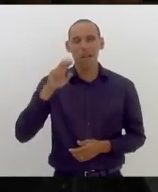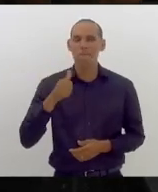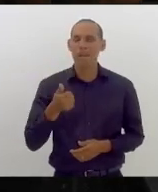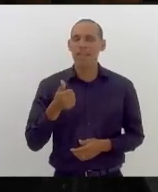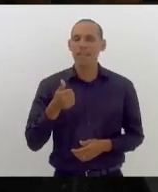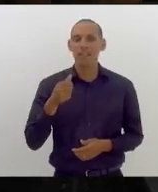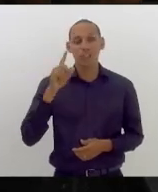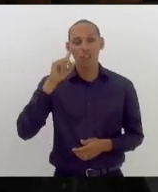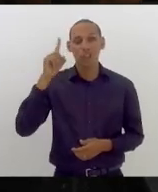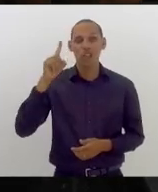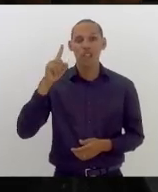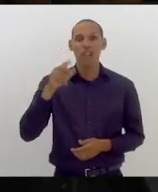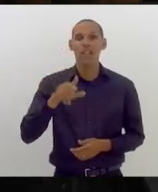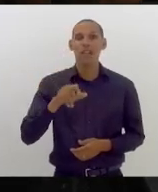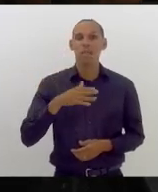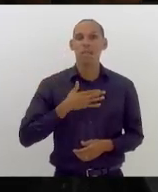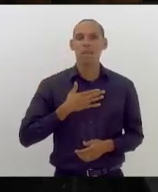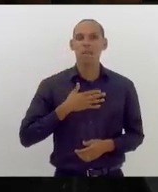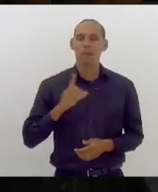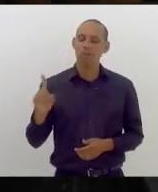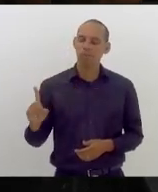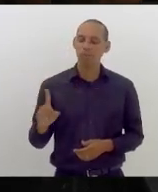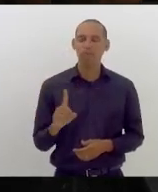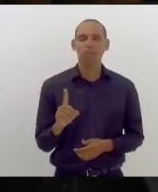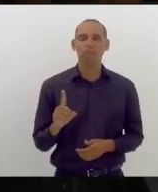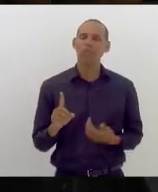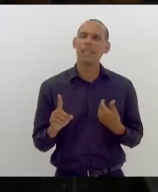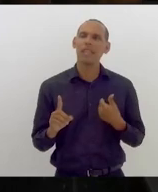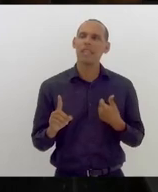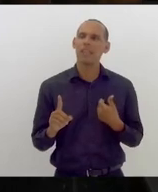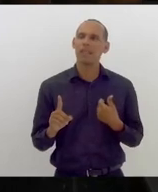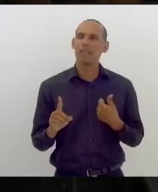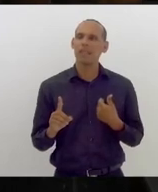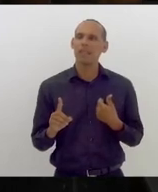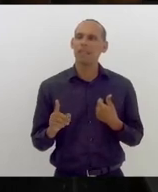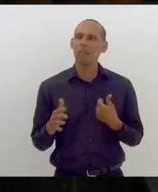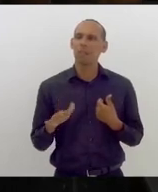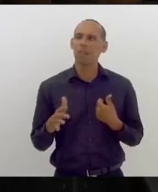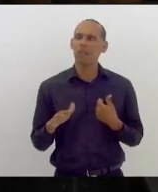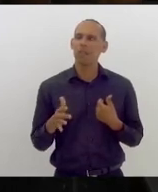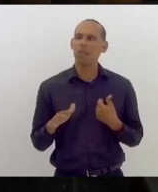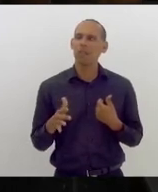que meu irmão me chegou e eu estava, era mais ou menos